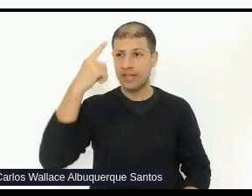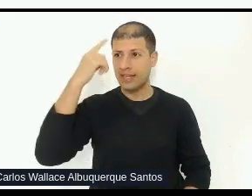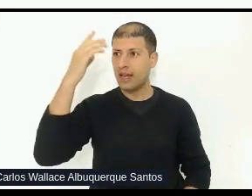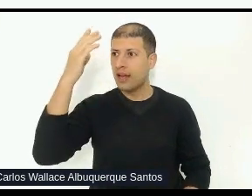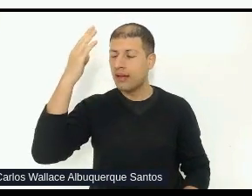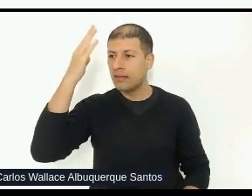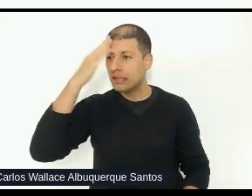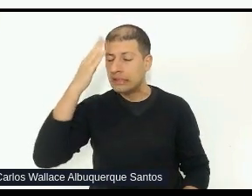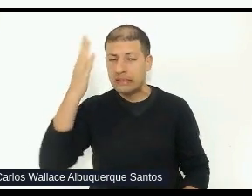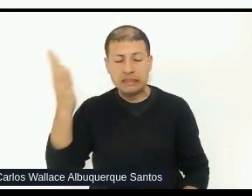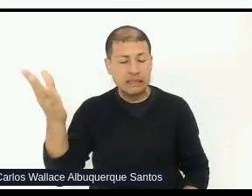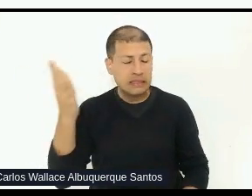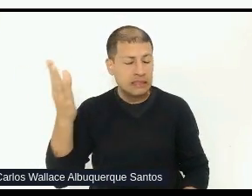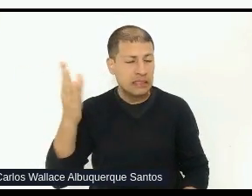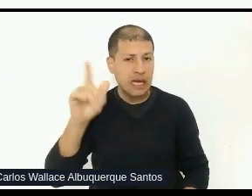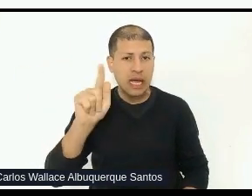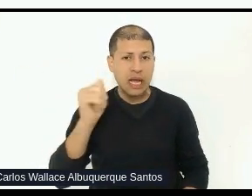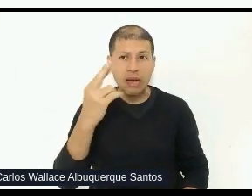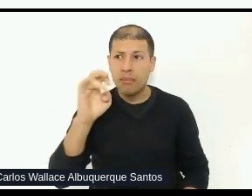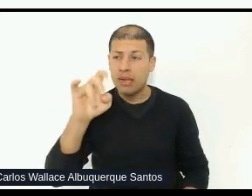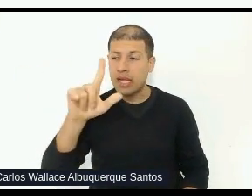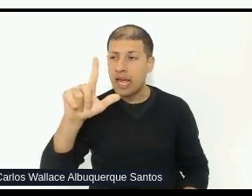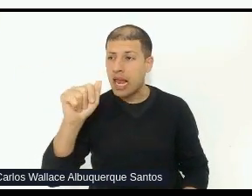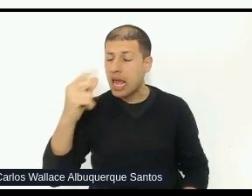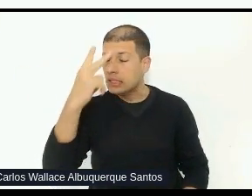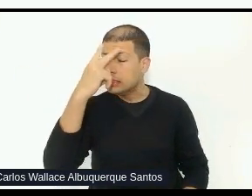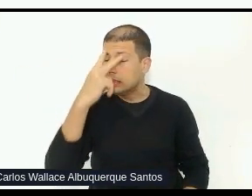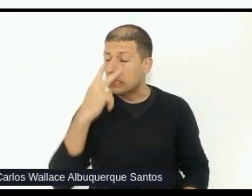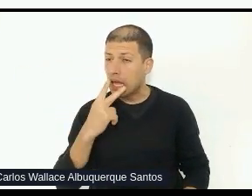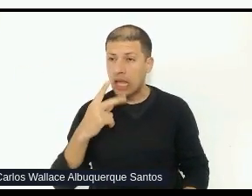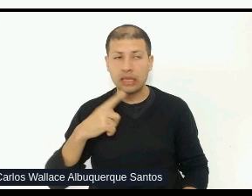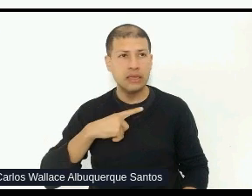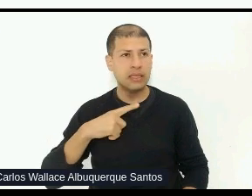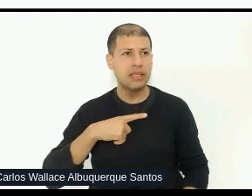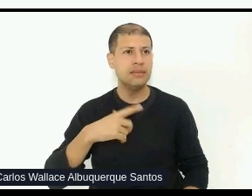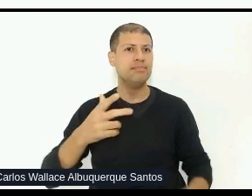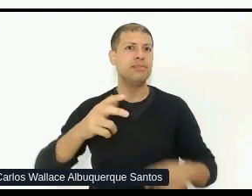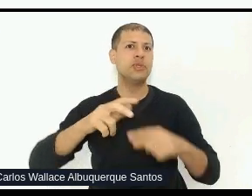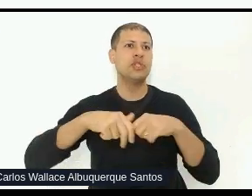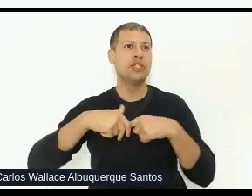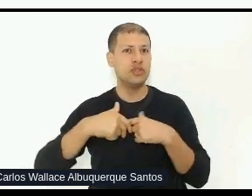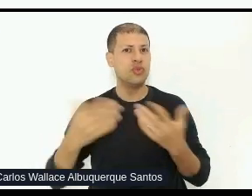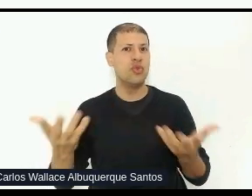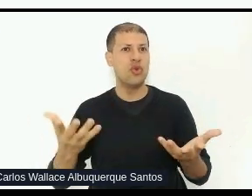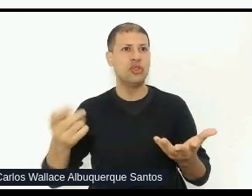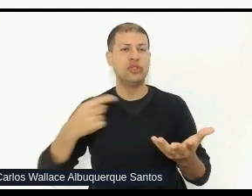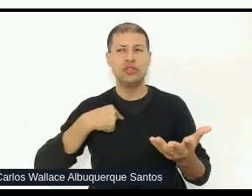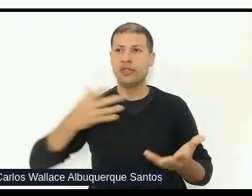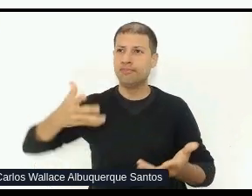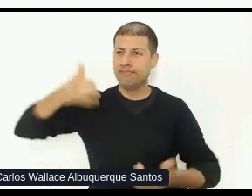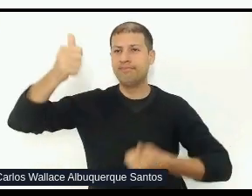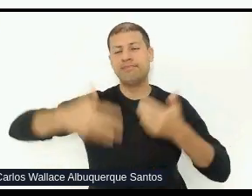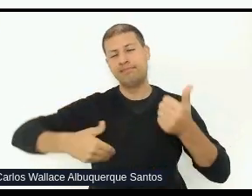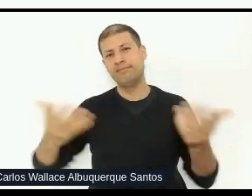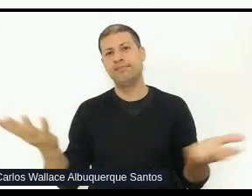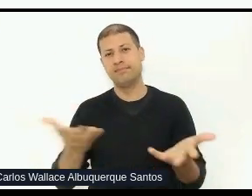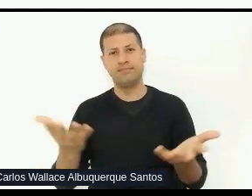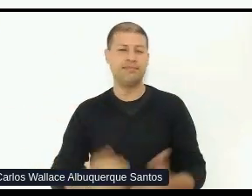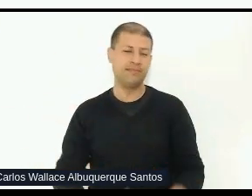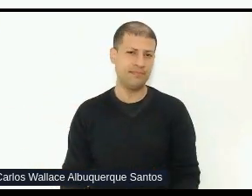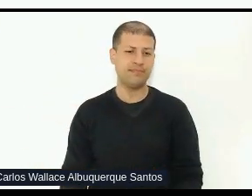deficiência visual. E tá aí. E esse aí é a nossa motivação da palestra de hoje, né?